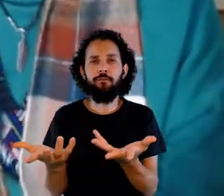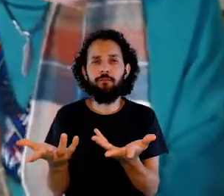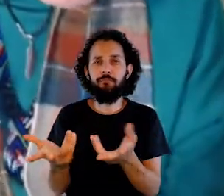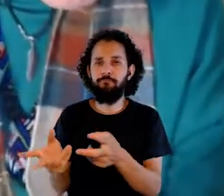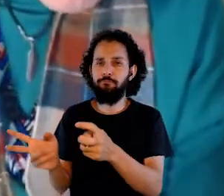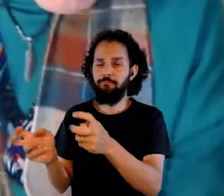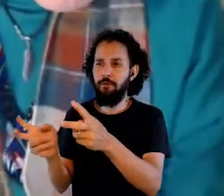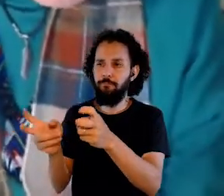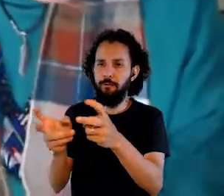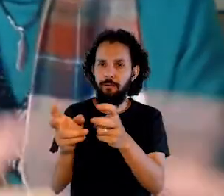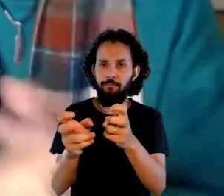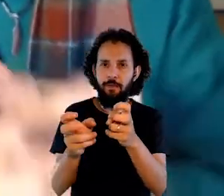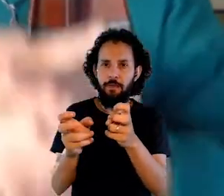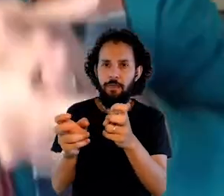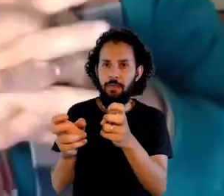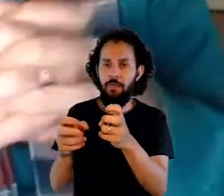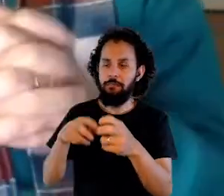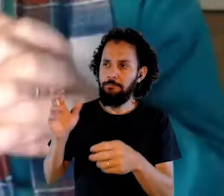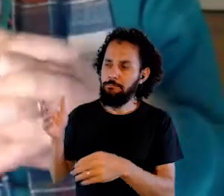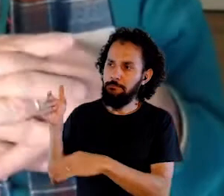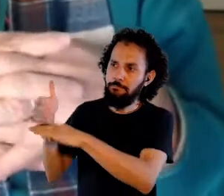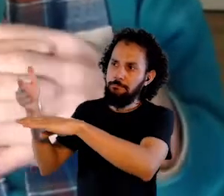já começando com uma contação de história, né?